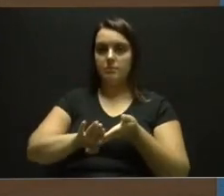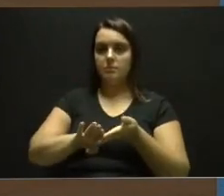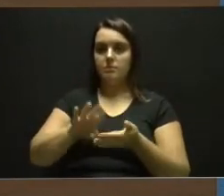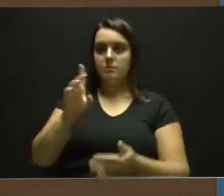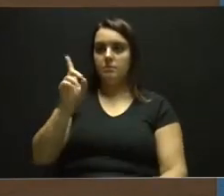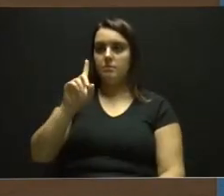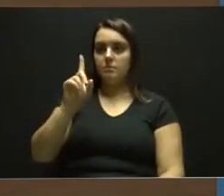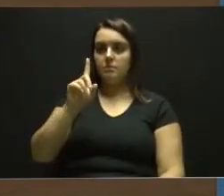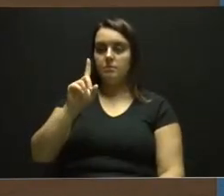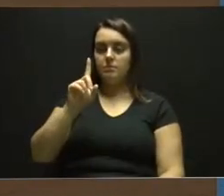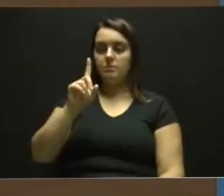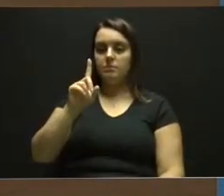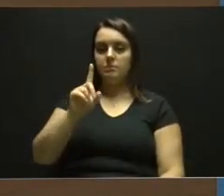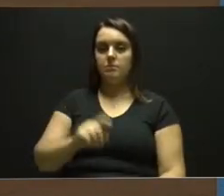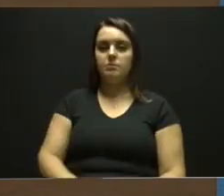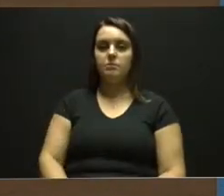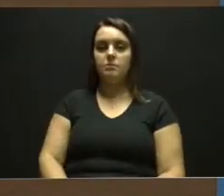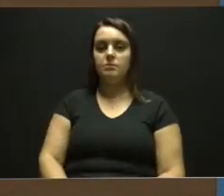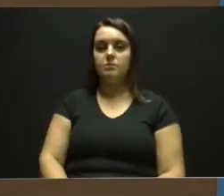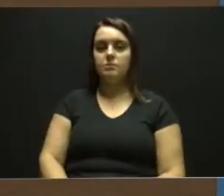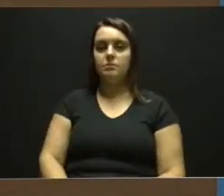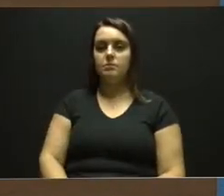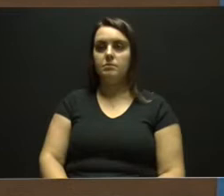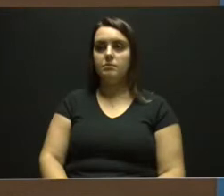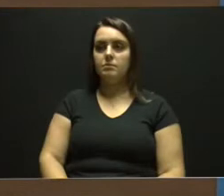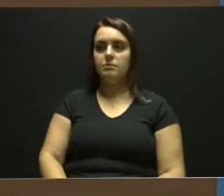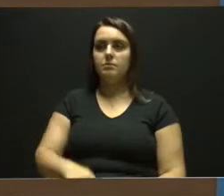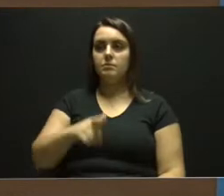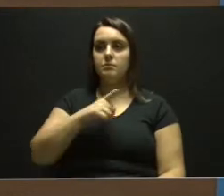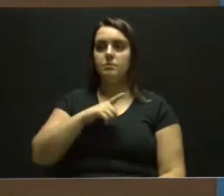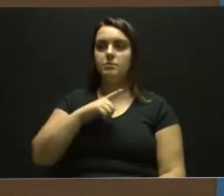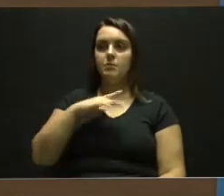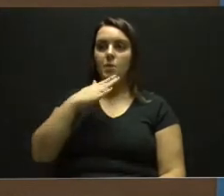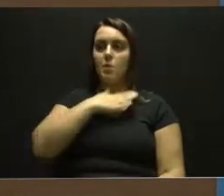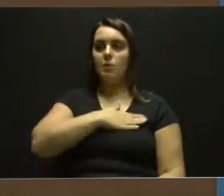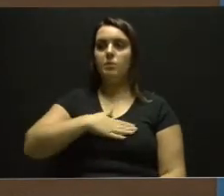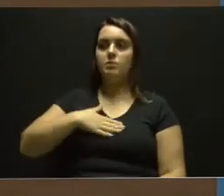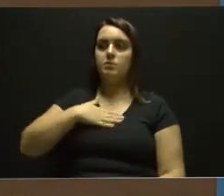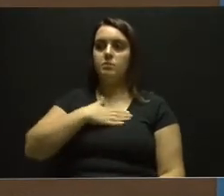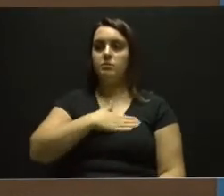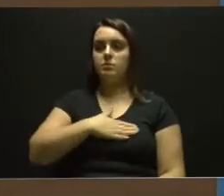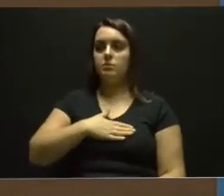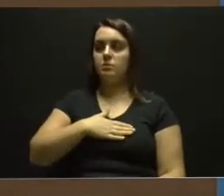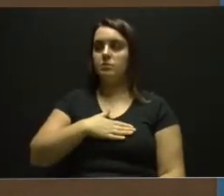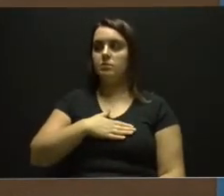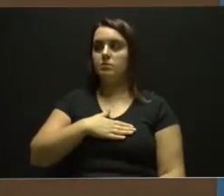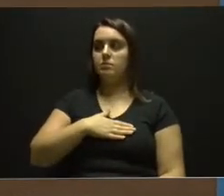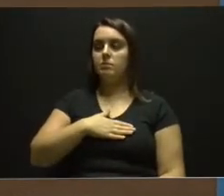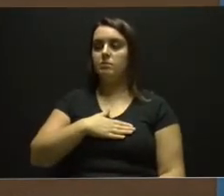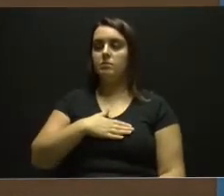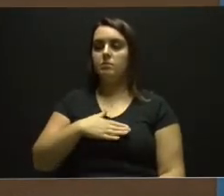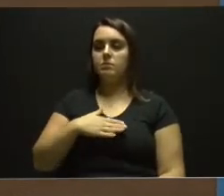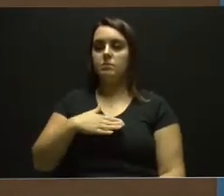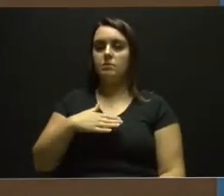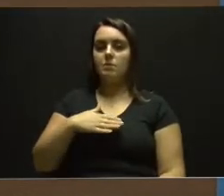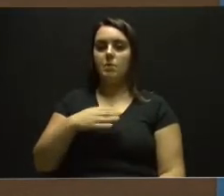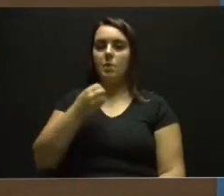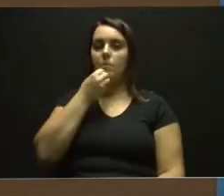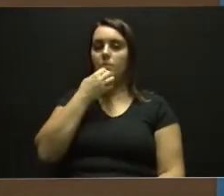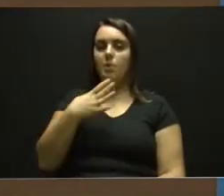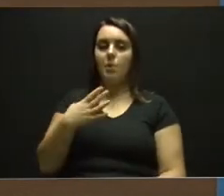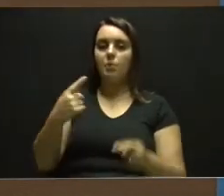difícil virar só tem um gostar ter um bom relacionamento com o trabalho social